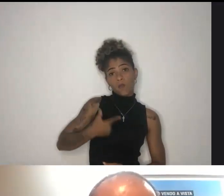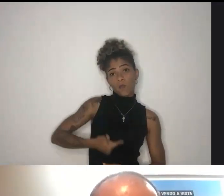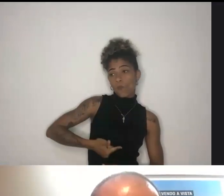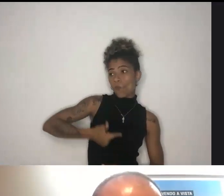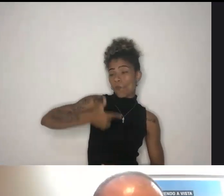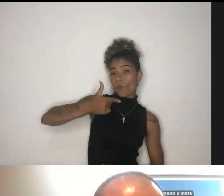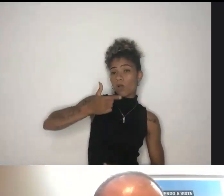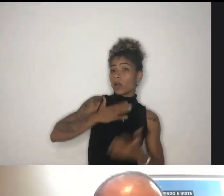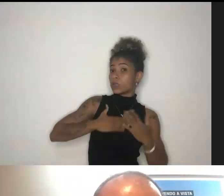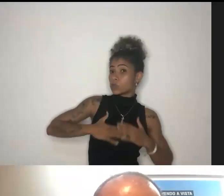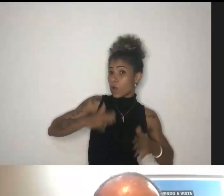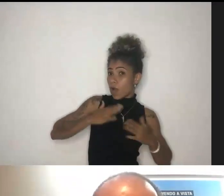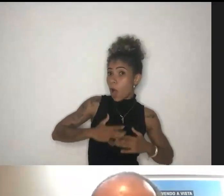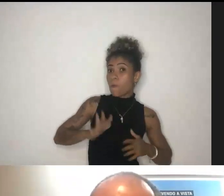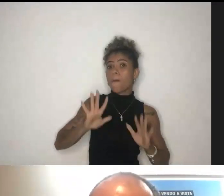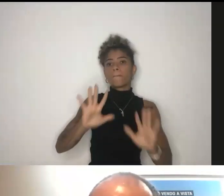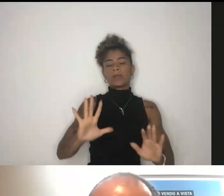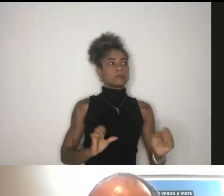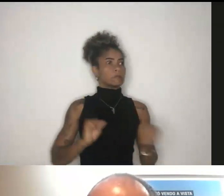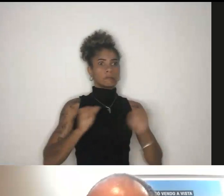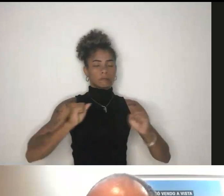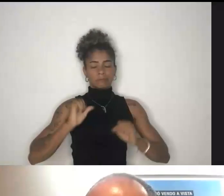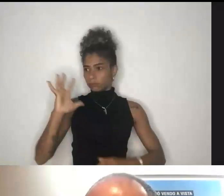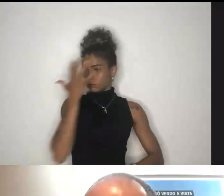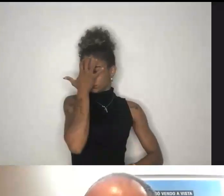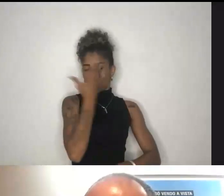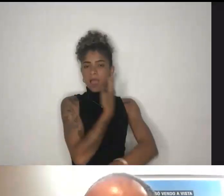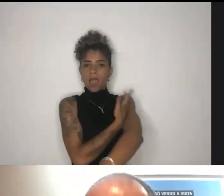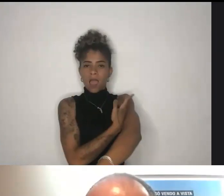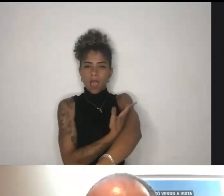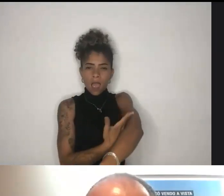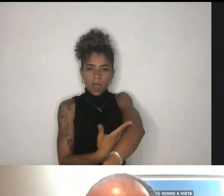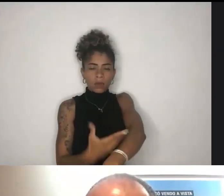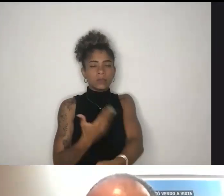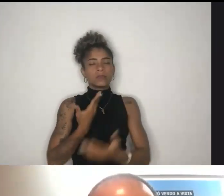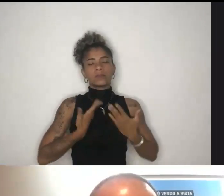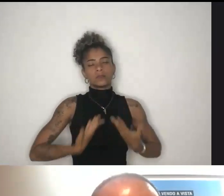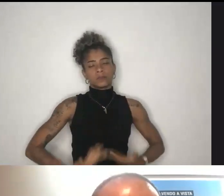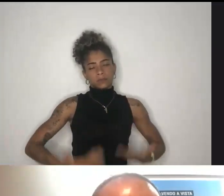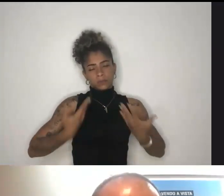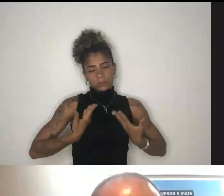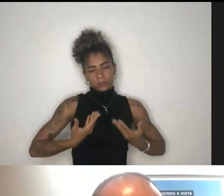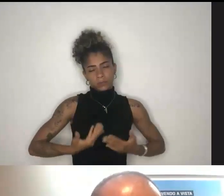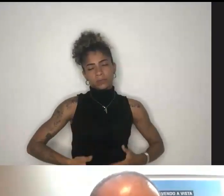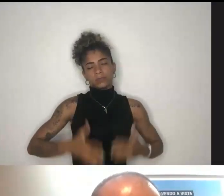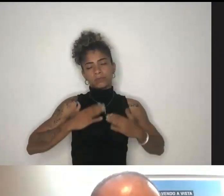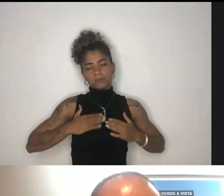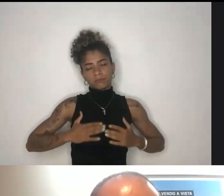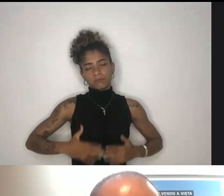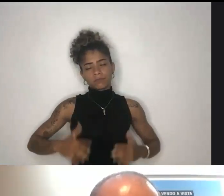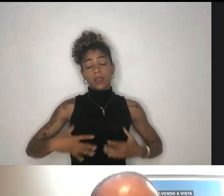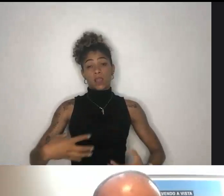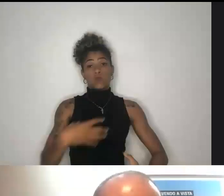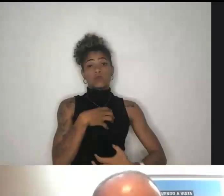momento que eu tô desesperado ali mas é você tem uma coisa ali que você no momento assim que eu várias vezes